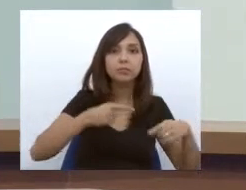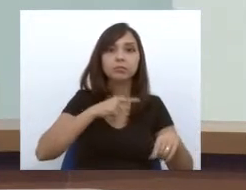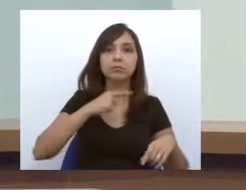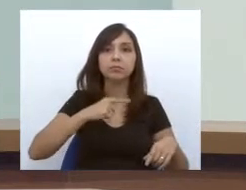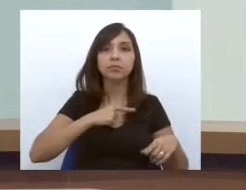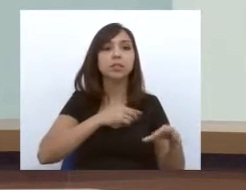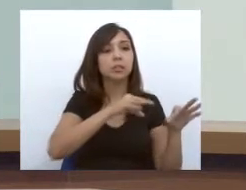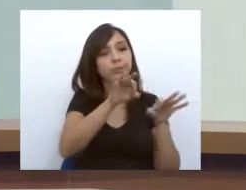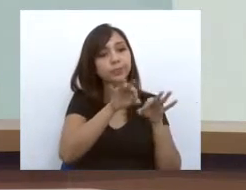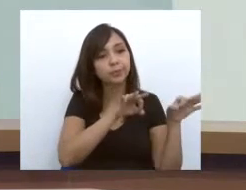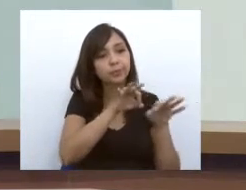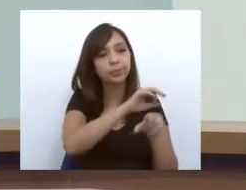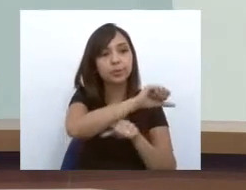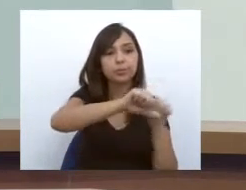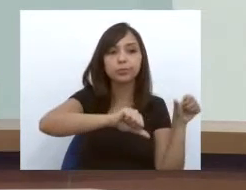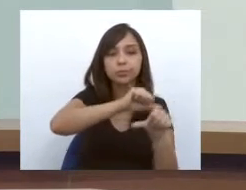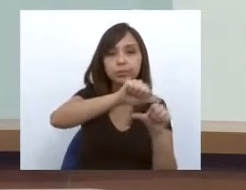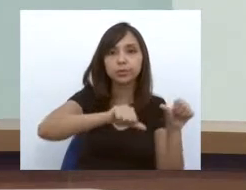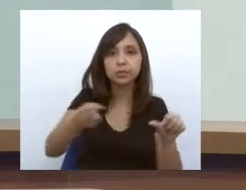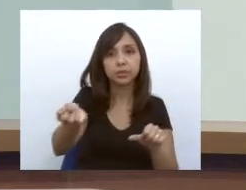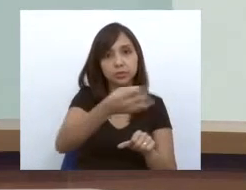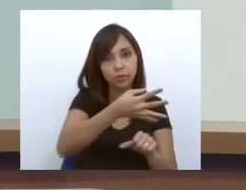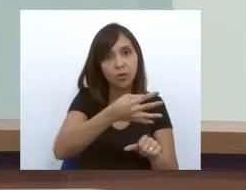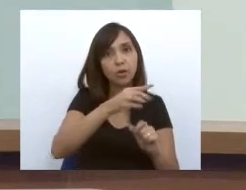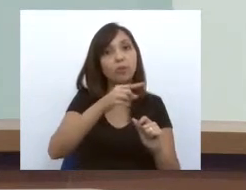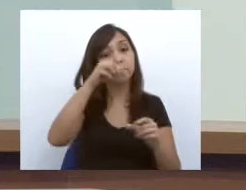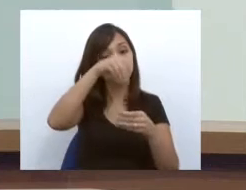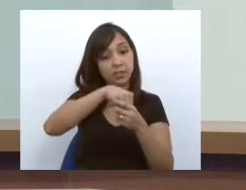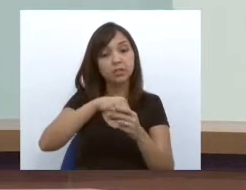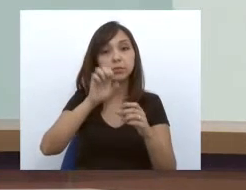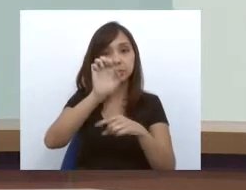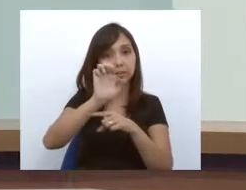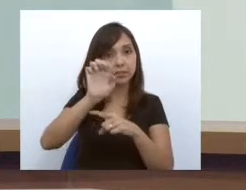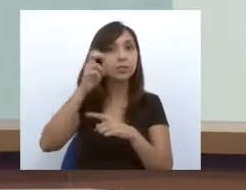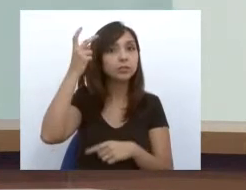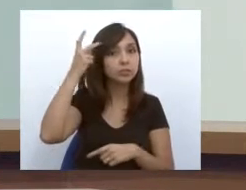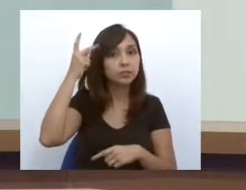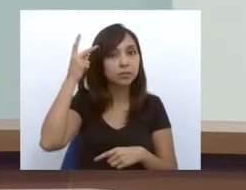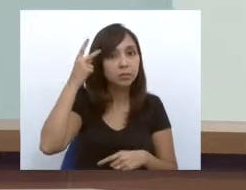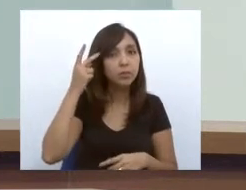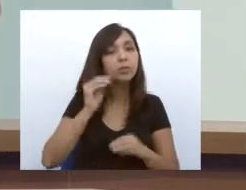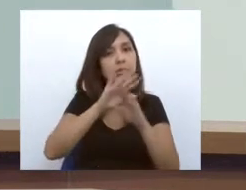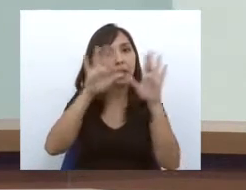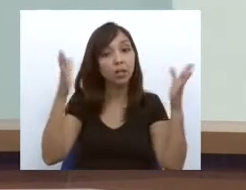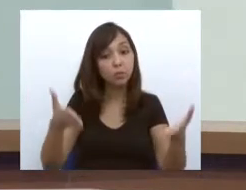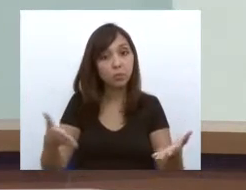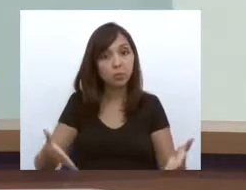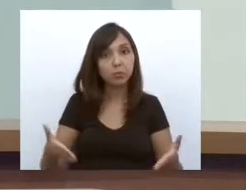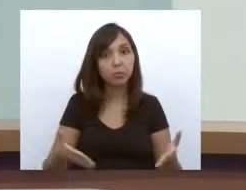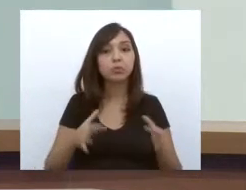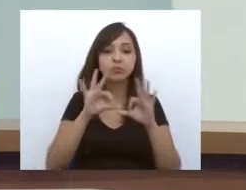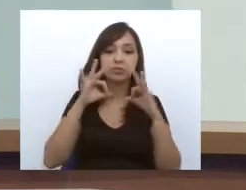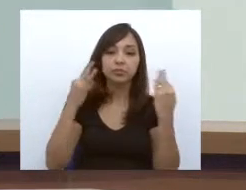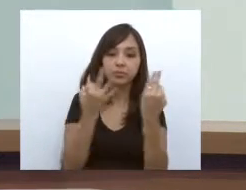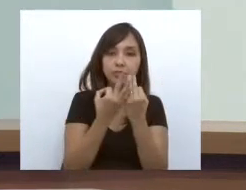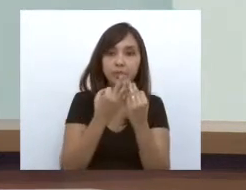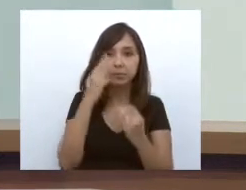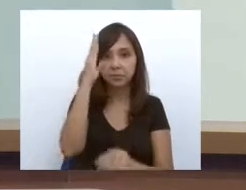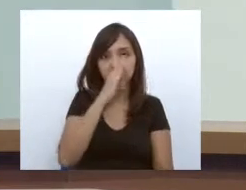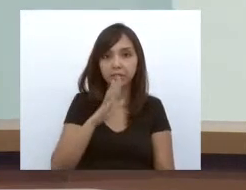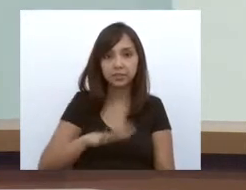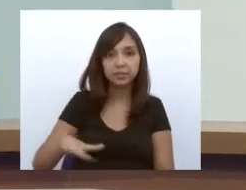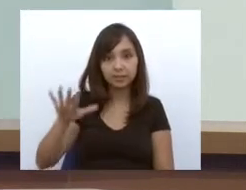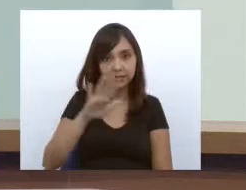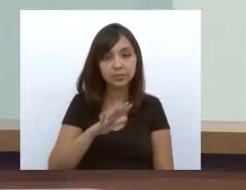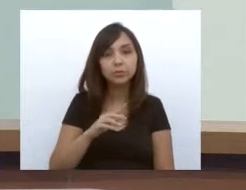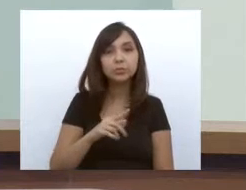uma reformulação em toda a educação do estado de São Paulo. E é claro hoje que o perfil da família brasileira mudou, caiu